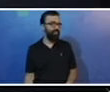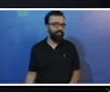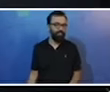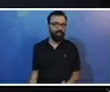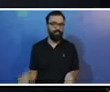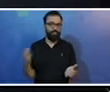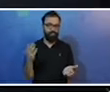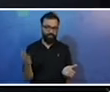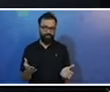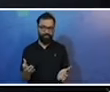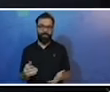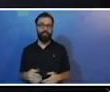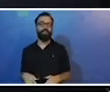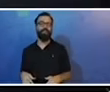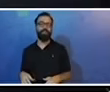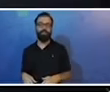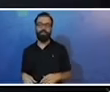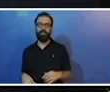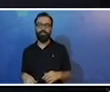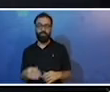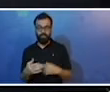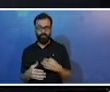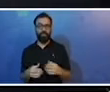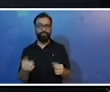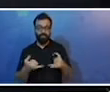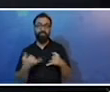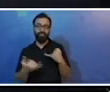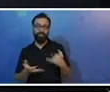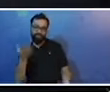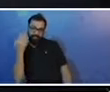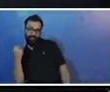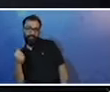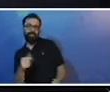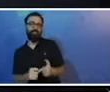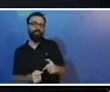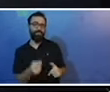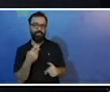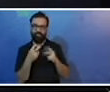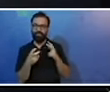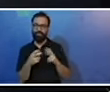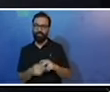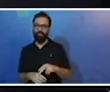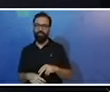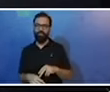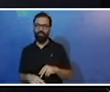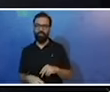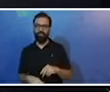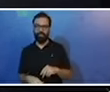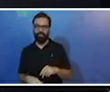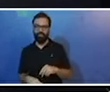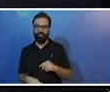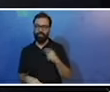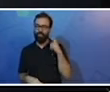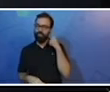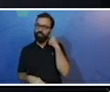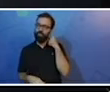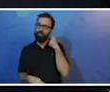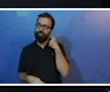então agora pra hora de fazer vamos brincar vamos cantar e vamos aprender Então vamos lá vamos